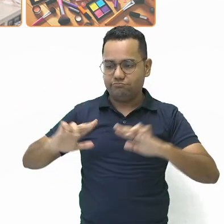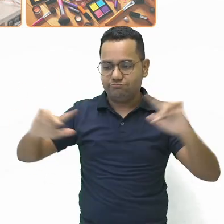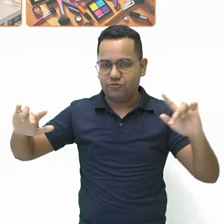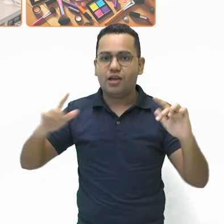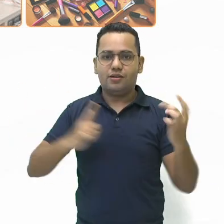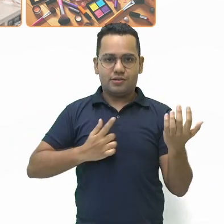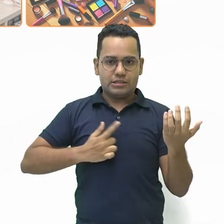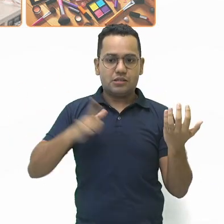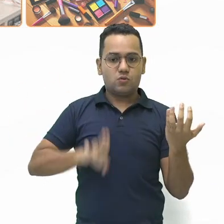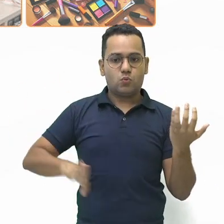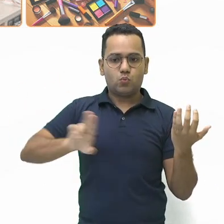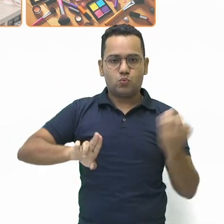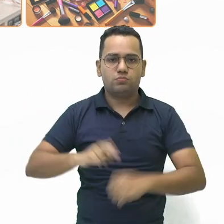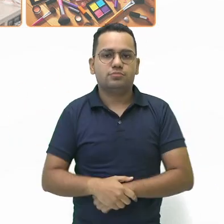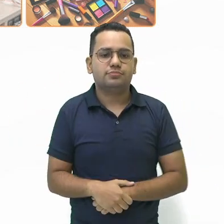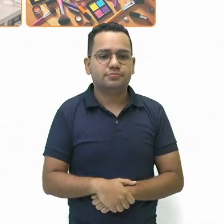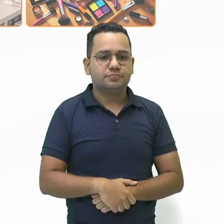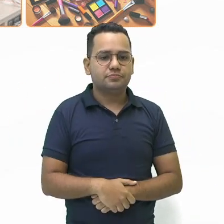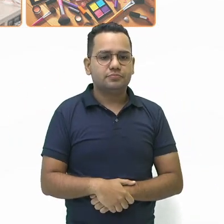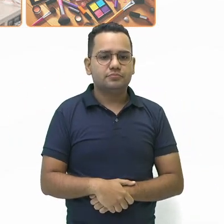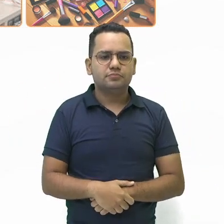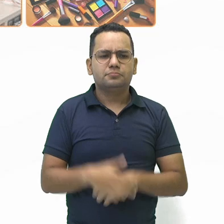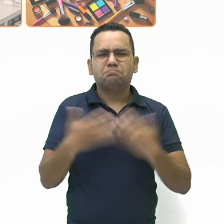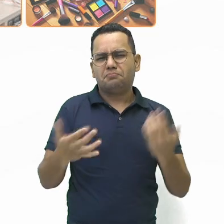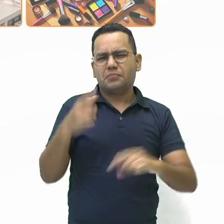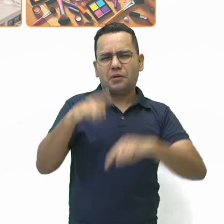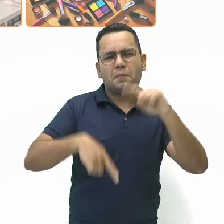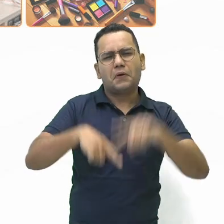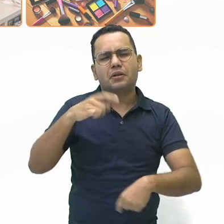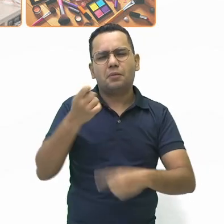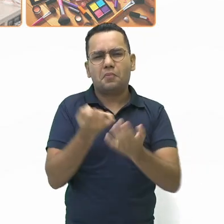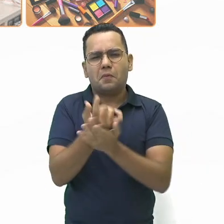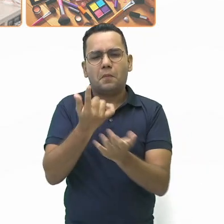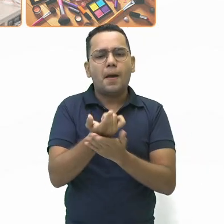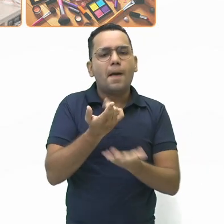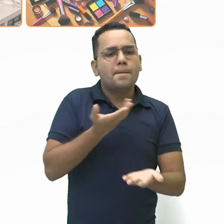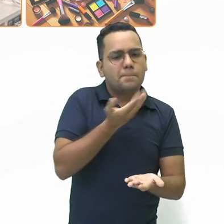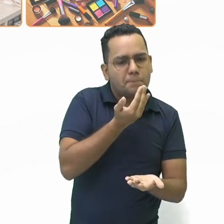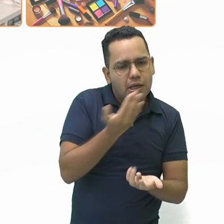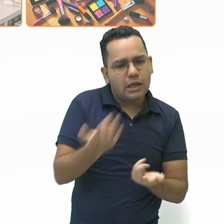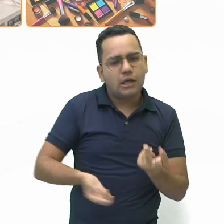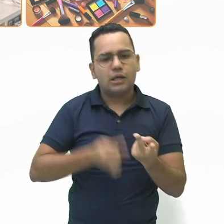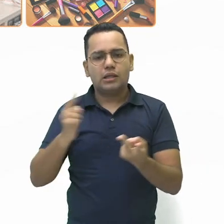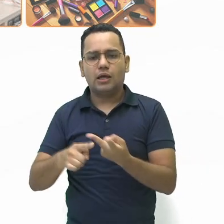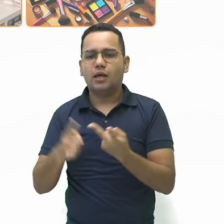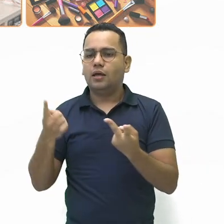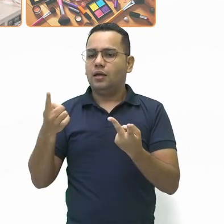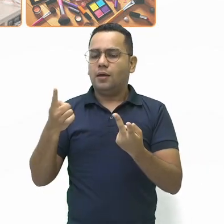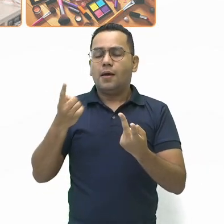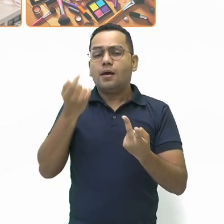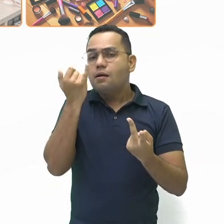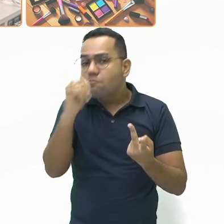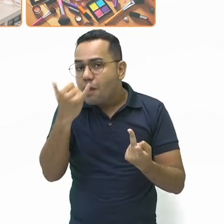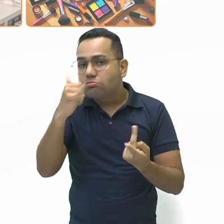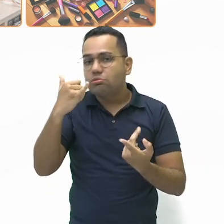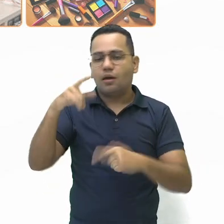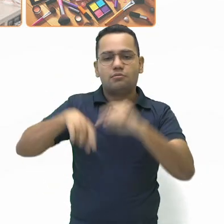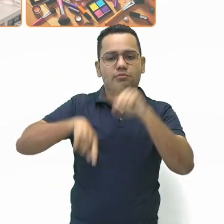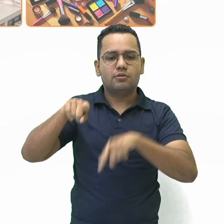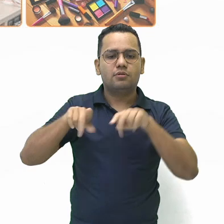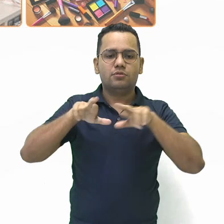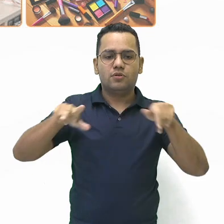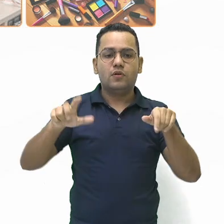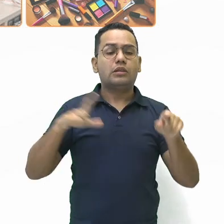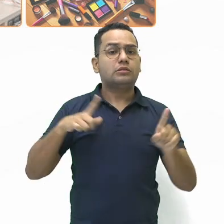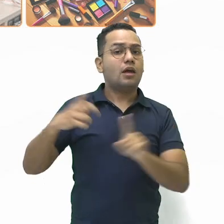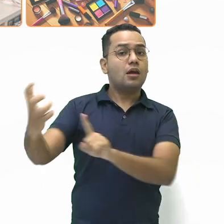coisas, né, que nós utilizamos. Essa questão de consumir alimentos, consumir equipamentos eletrônicos, tudo isso é influenciado por uma